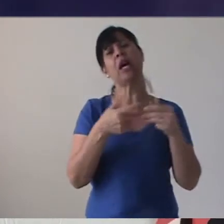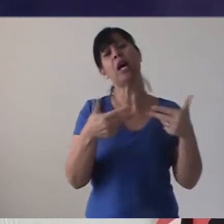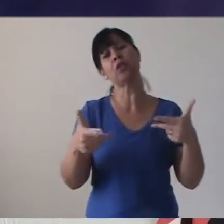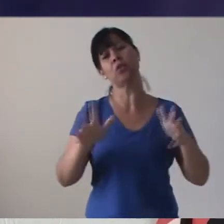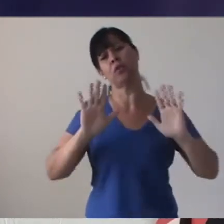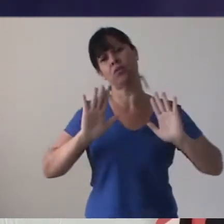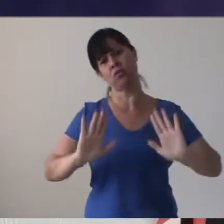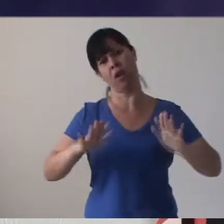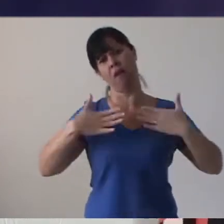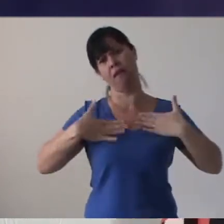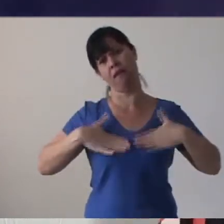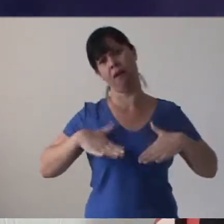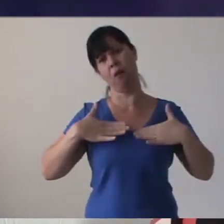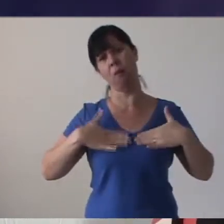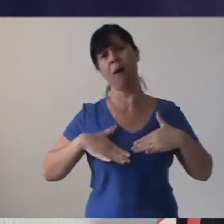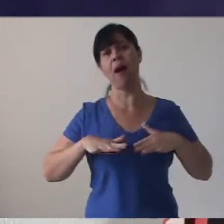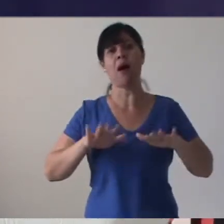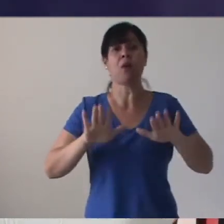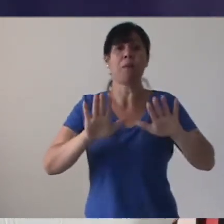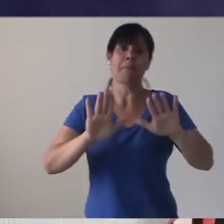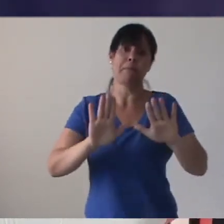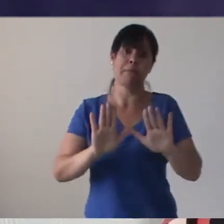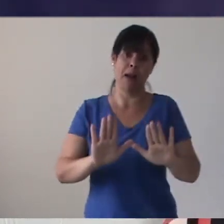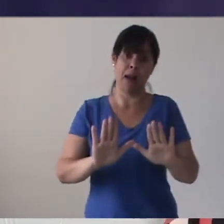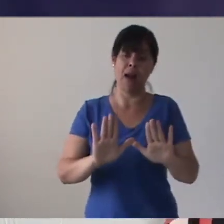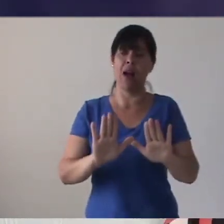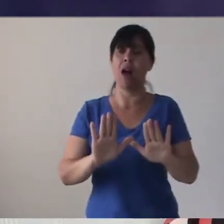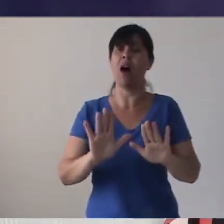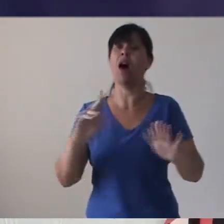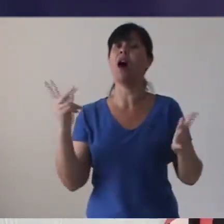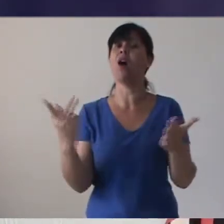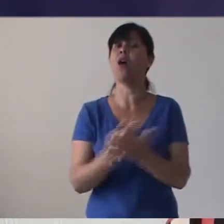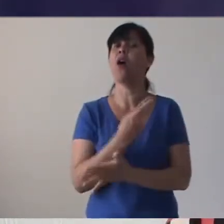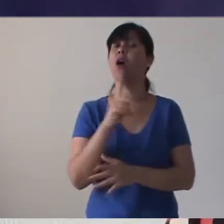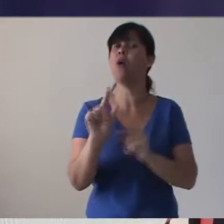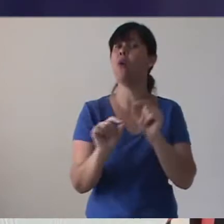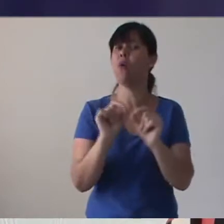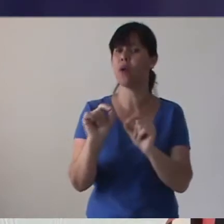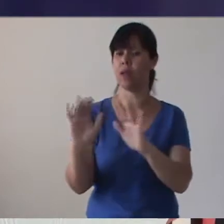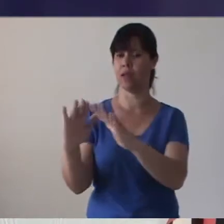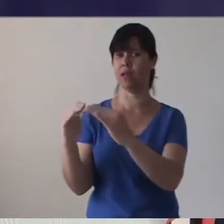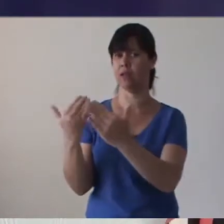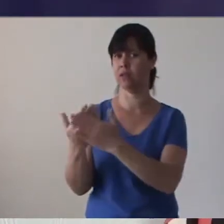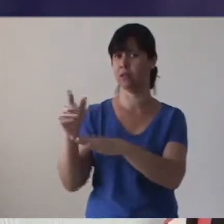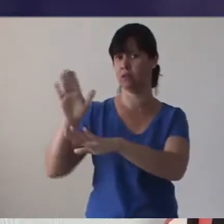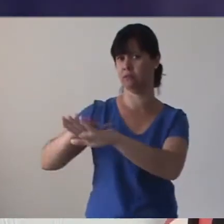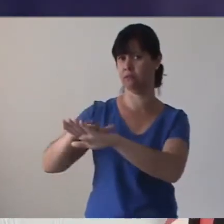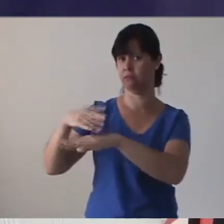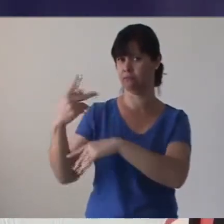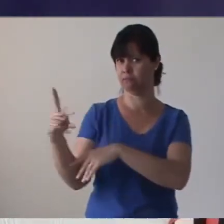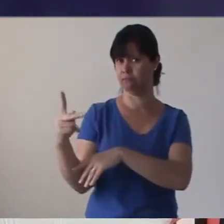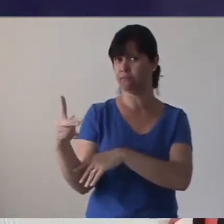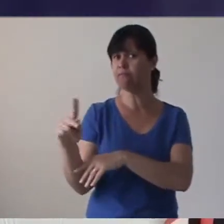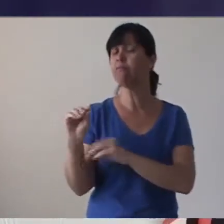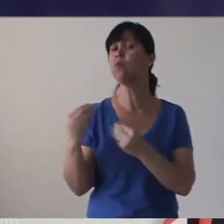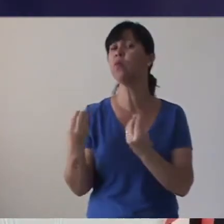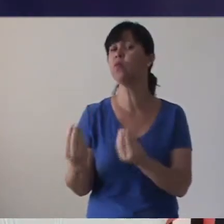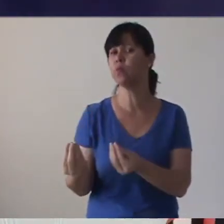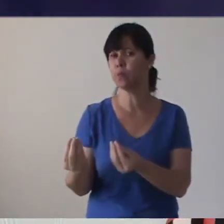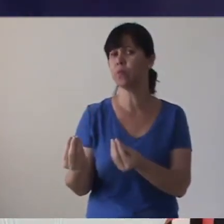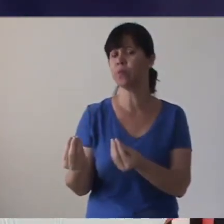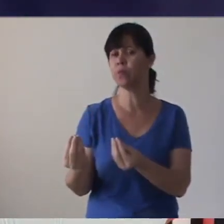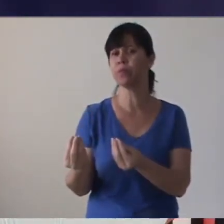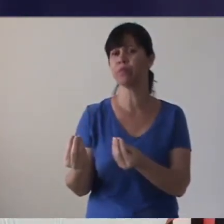já se acalmaram. Mas assim, o que foi feito nas escolas, né? No